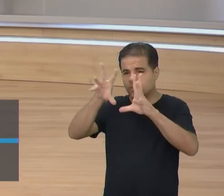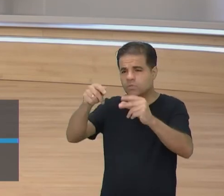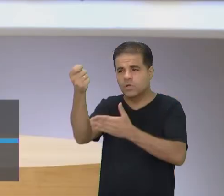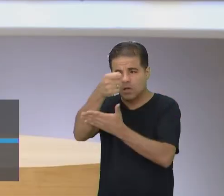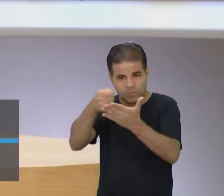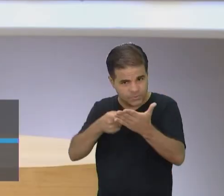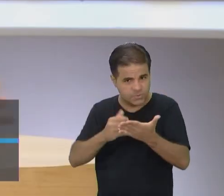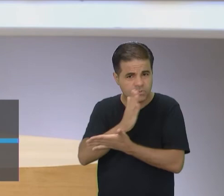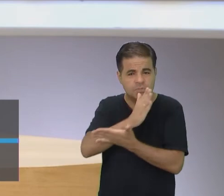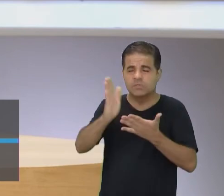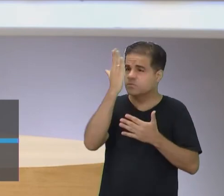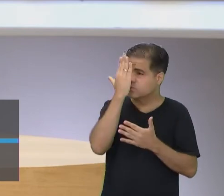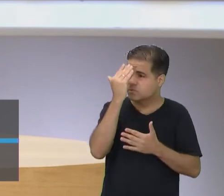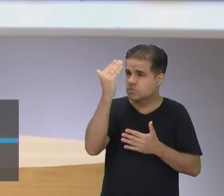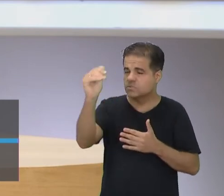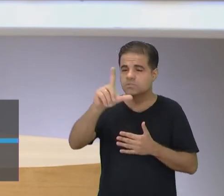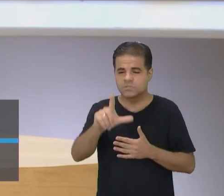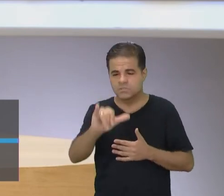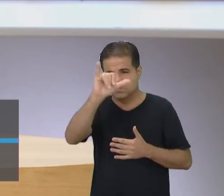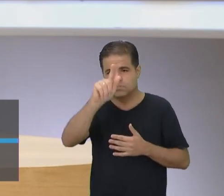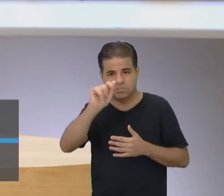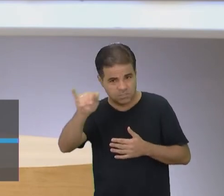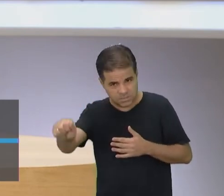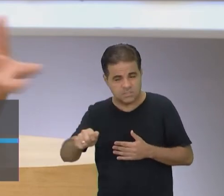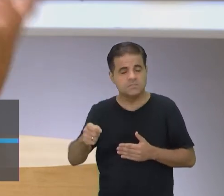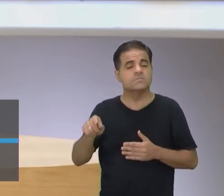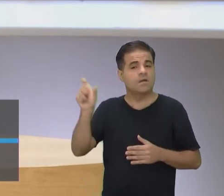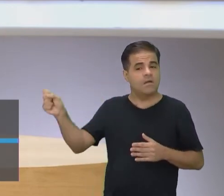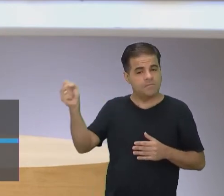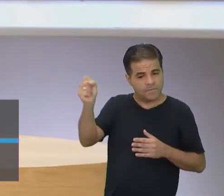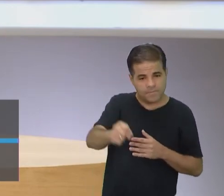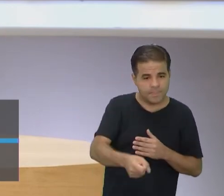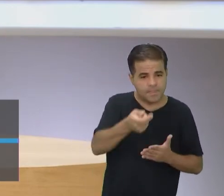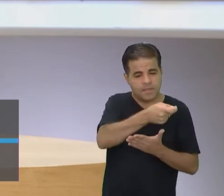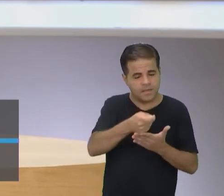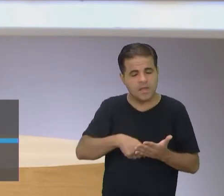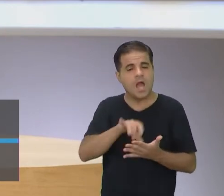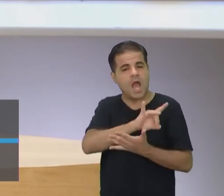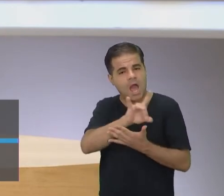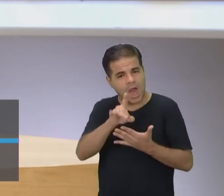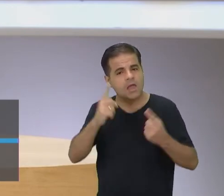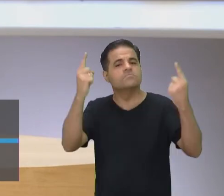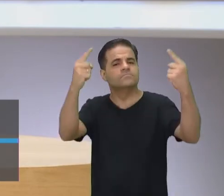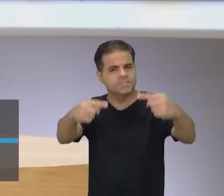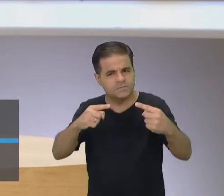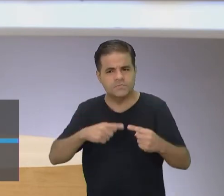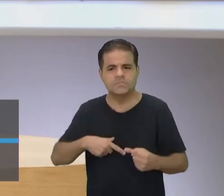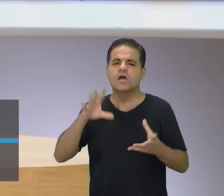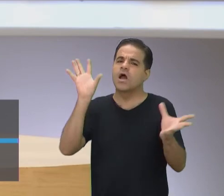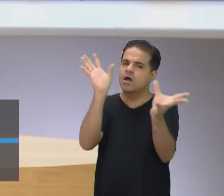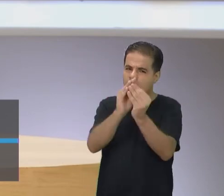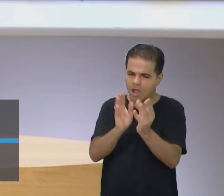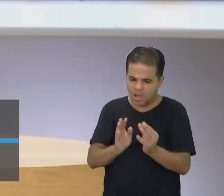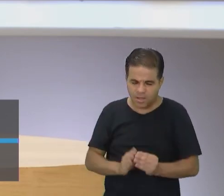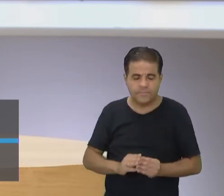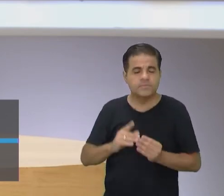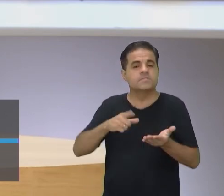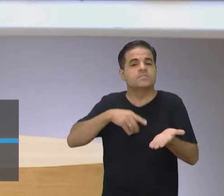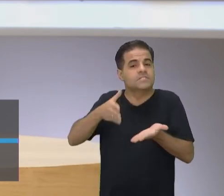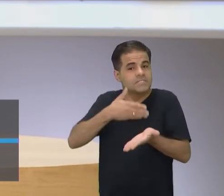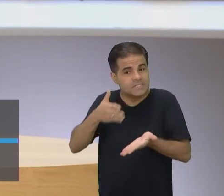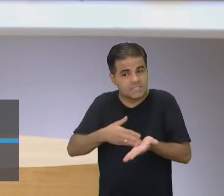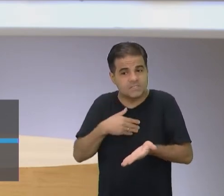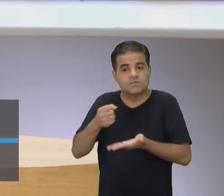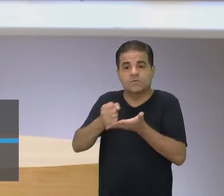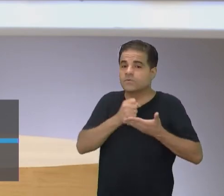alguns escritores famosos, aí a Lígia é uma delas, e escreveu, cada um tinha o desafio de escrever um mini conto e colocar nesse livro. Eu queria trazer